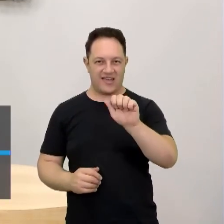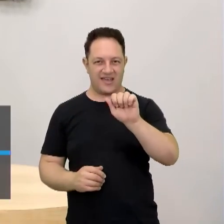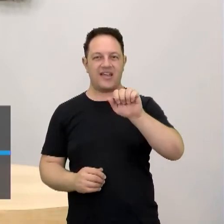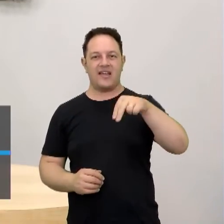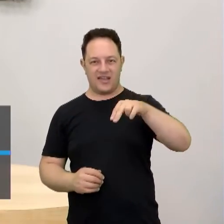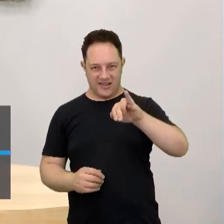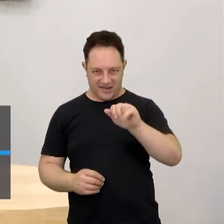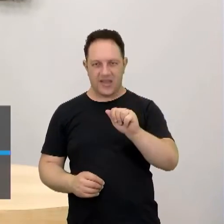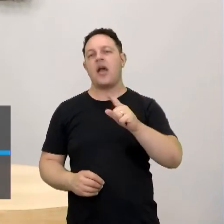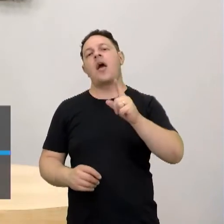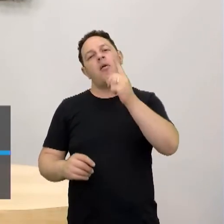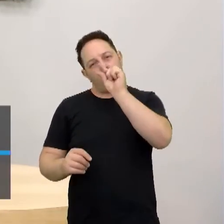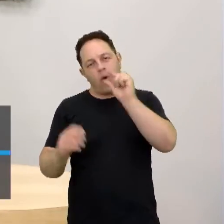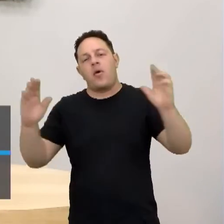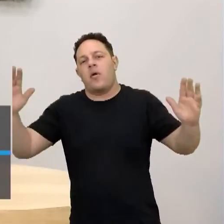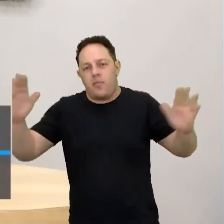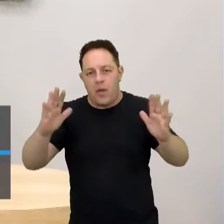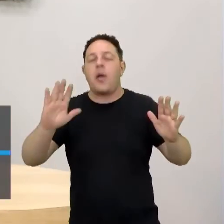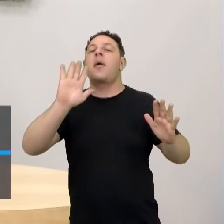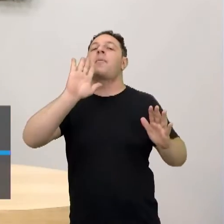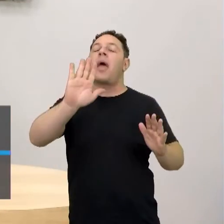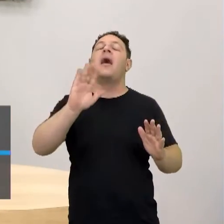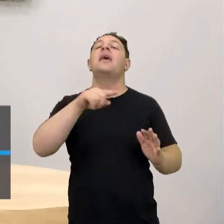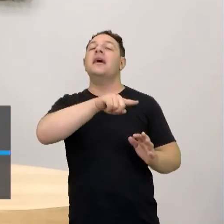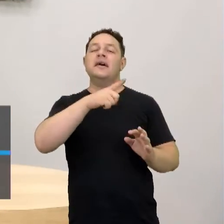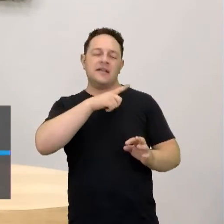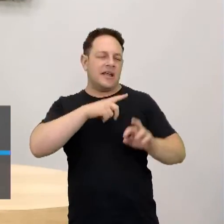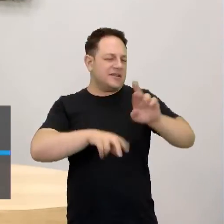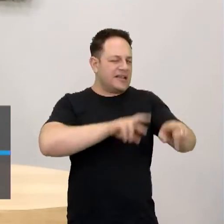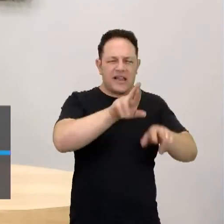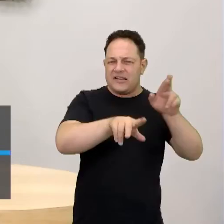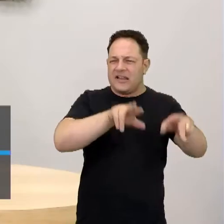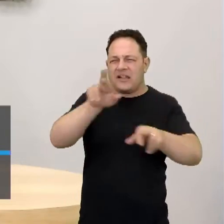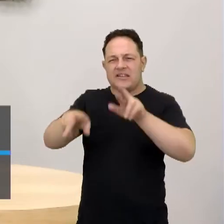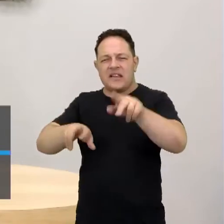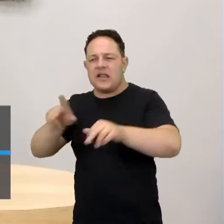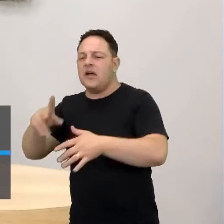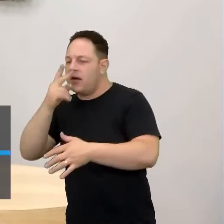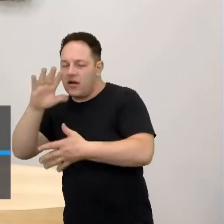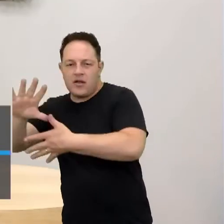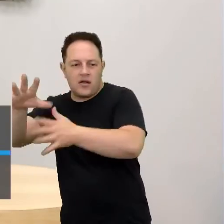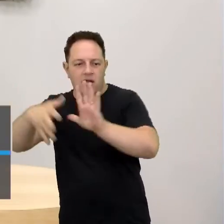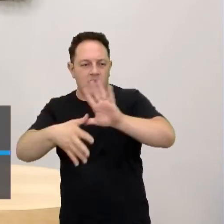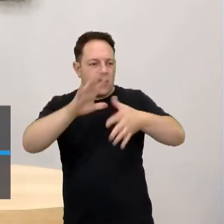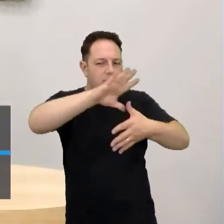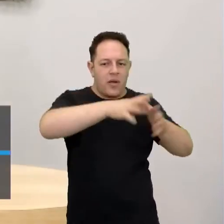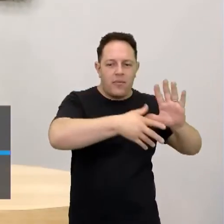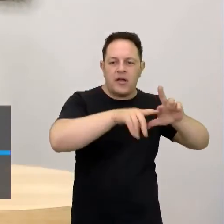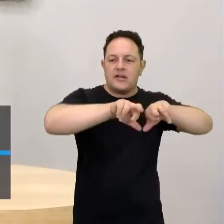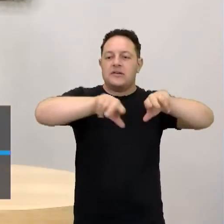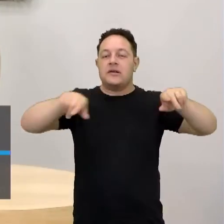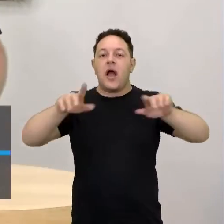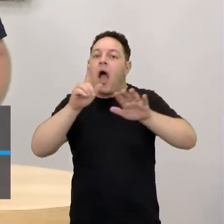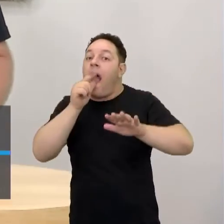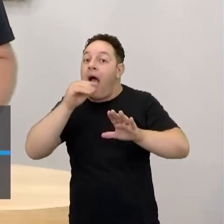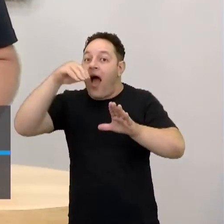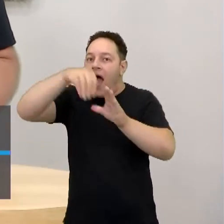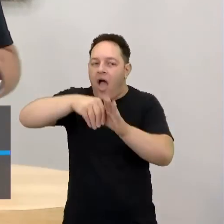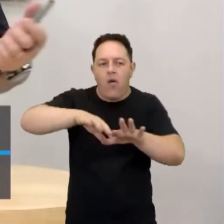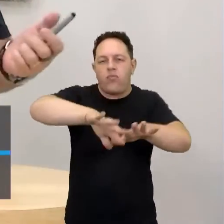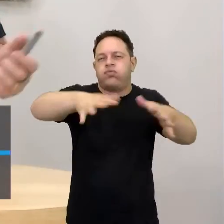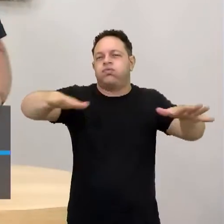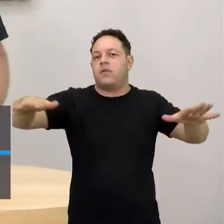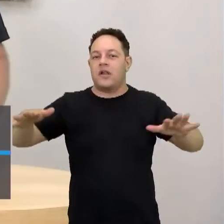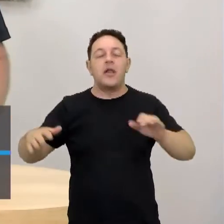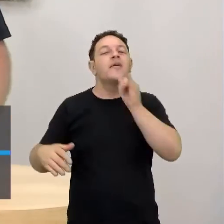diversidade territorial muito grande nessa questão aí, principalmente oceânica, né? Então, quando a gente observa lá o